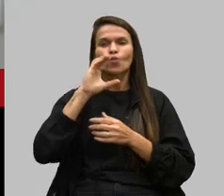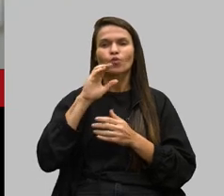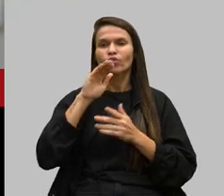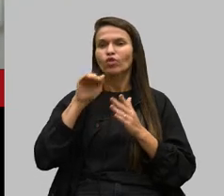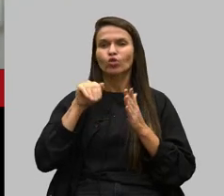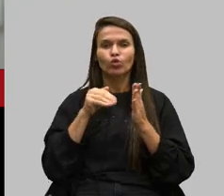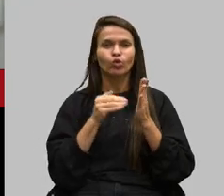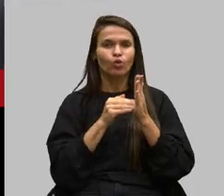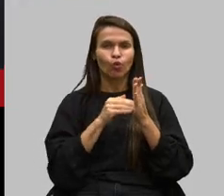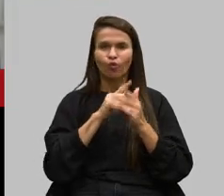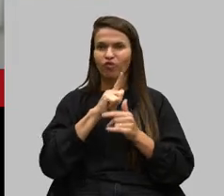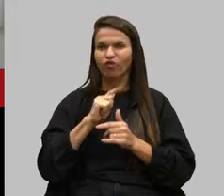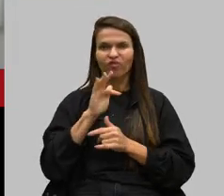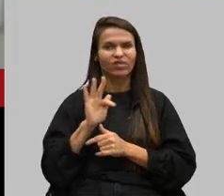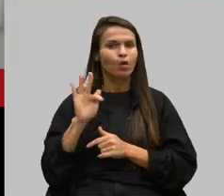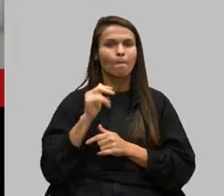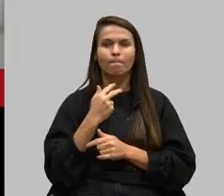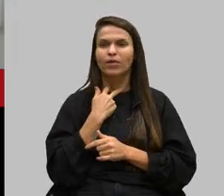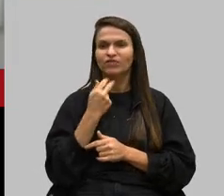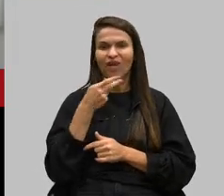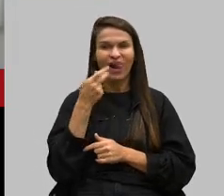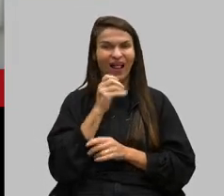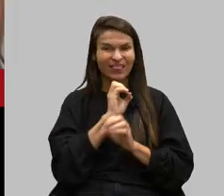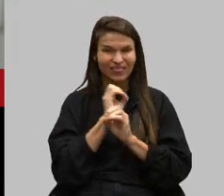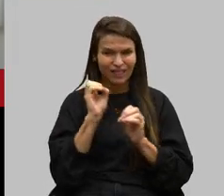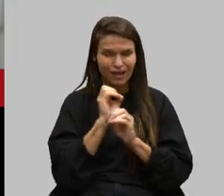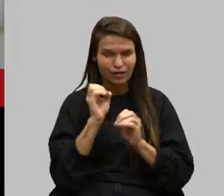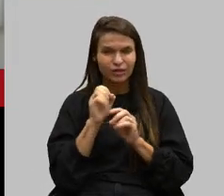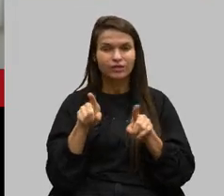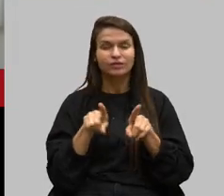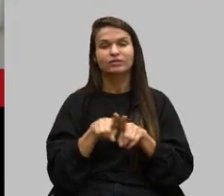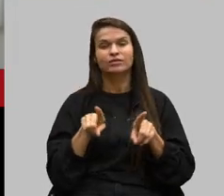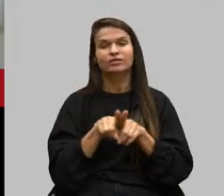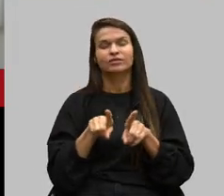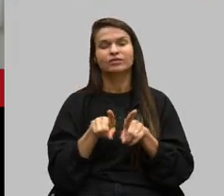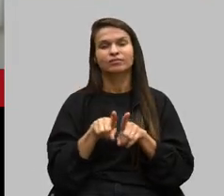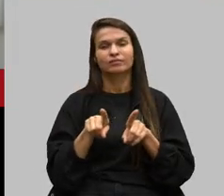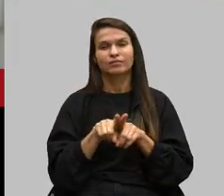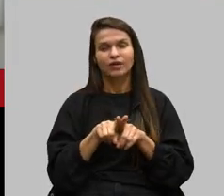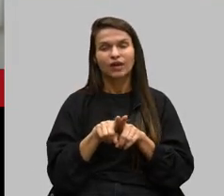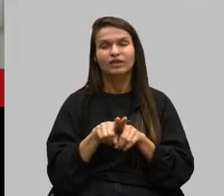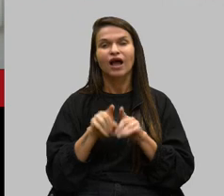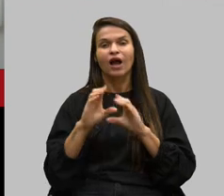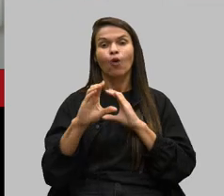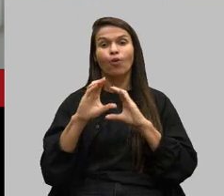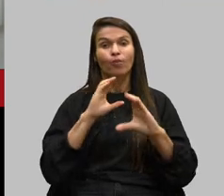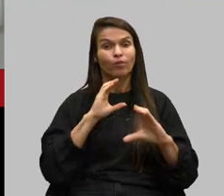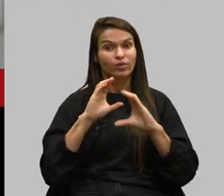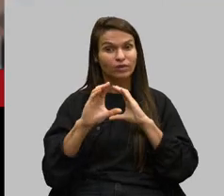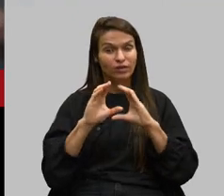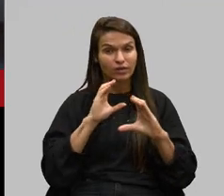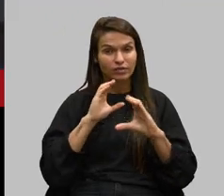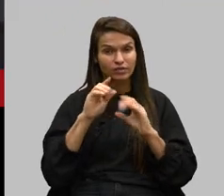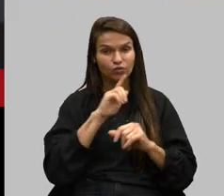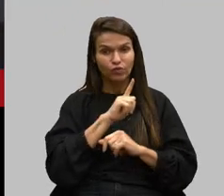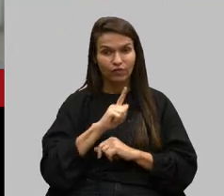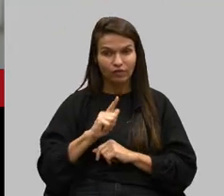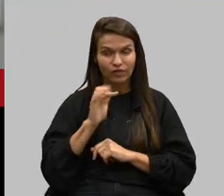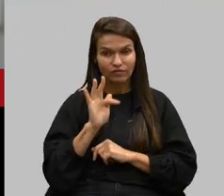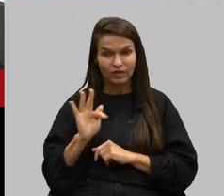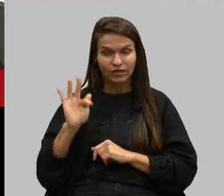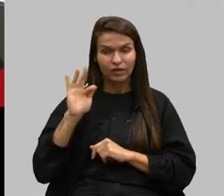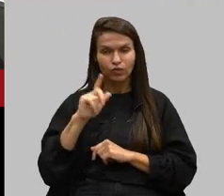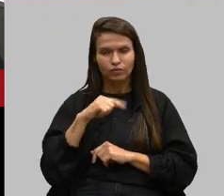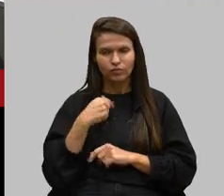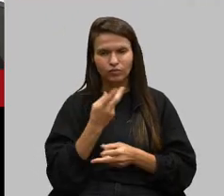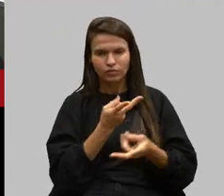não pode falar nada e Inclusive a questão da comunicação né do governo federal a gente